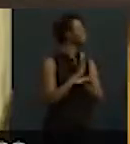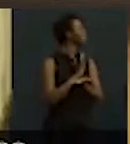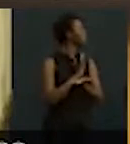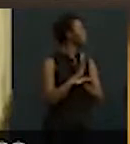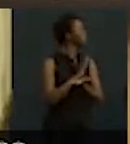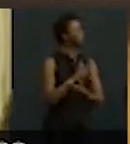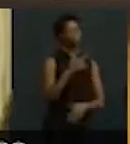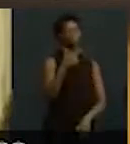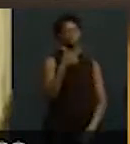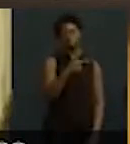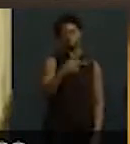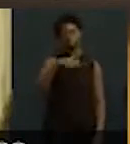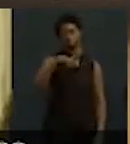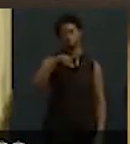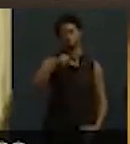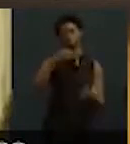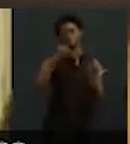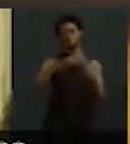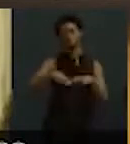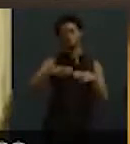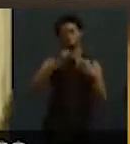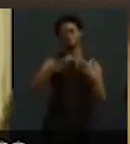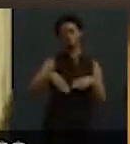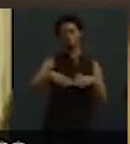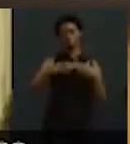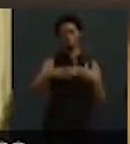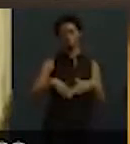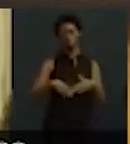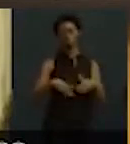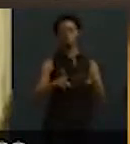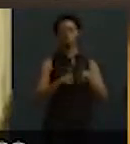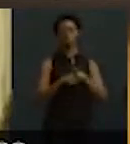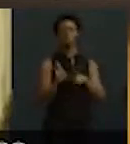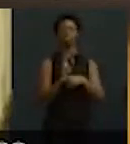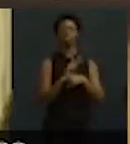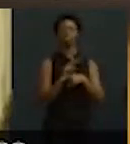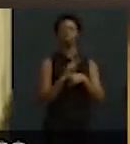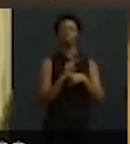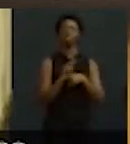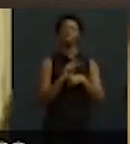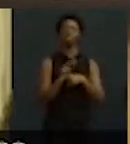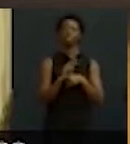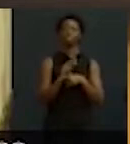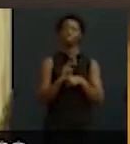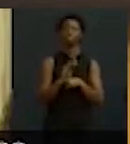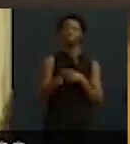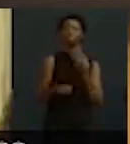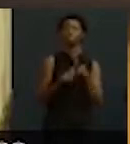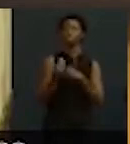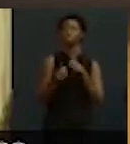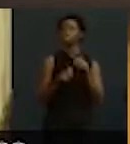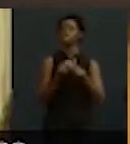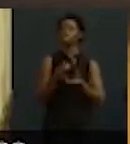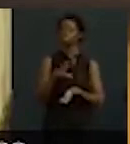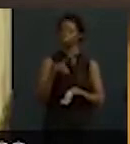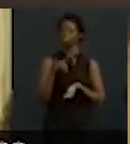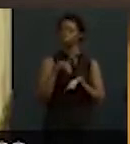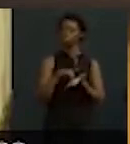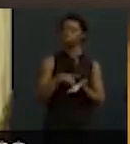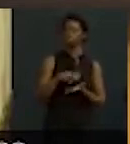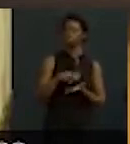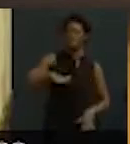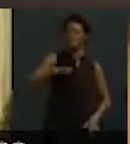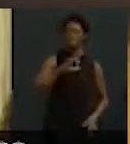no 29º concurso e monitora o requisito eficiência matéria